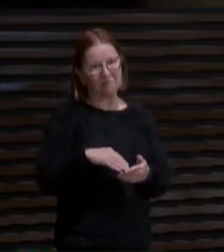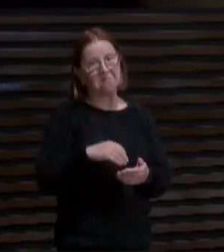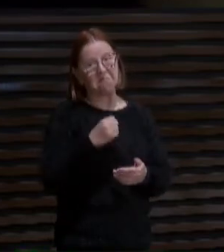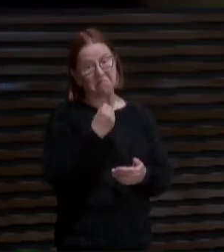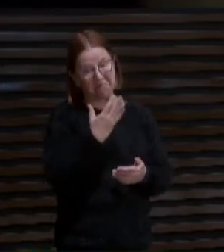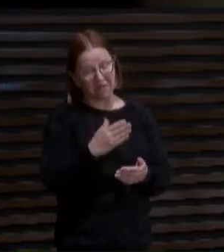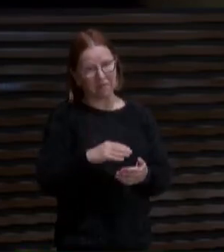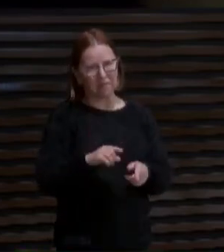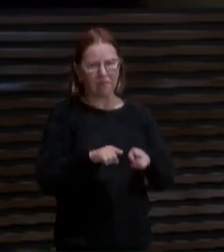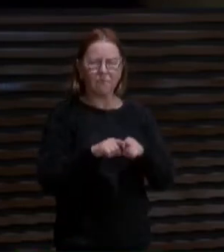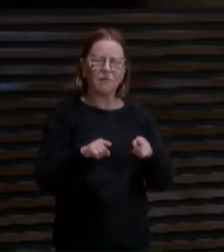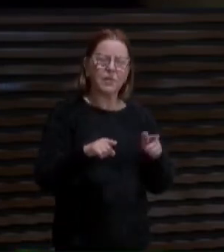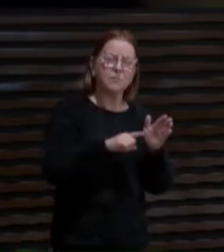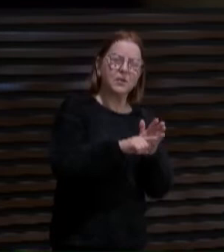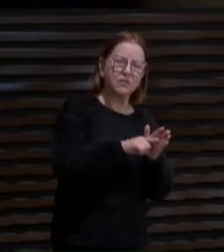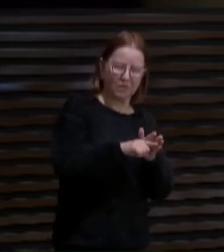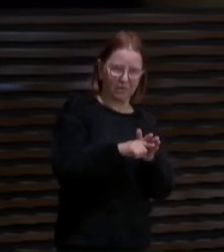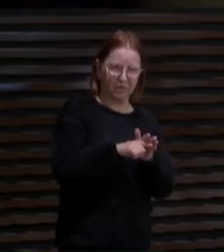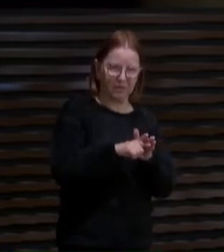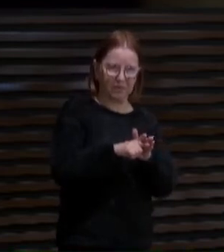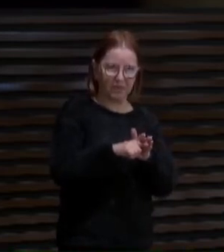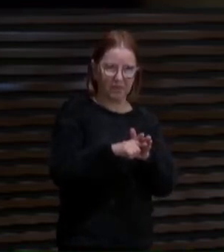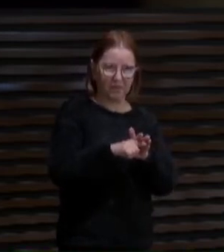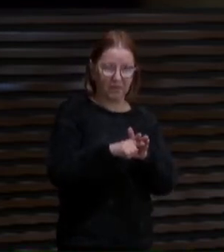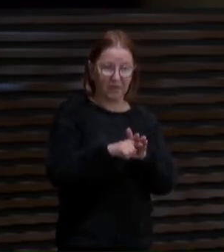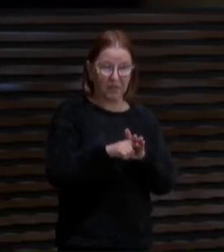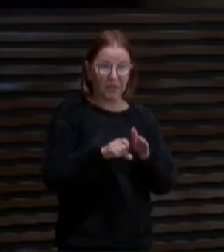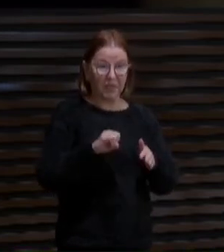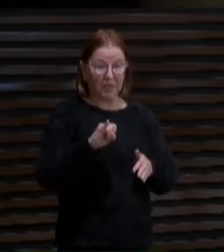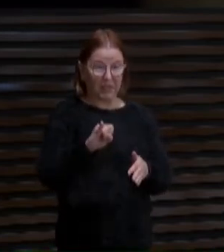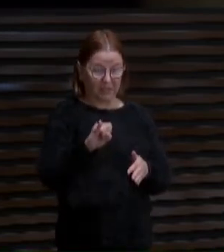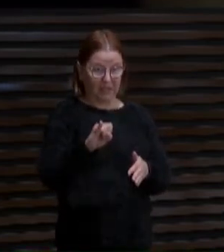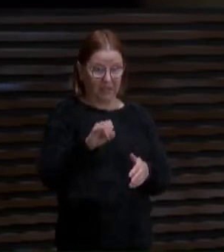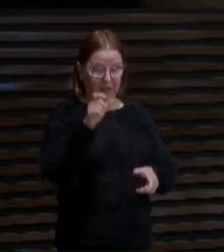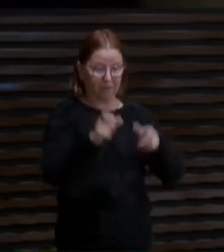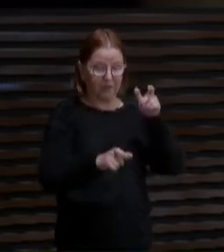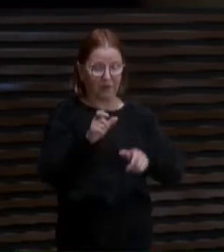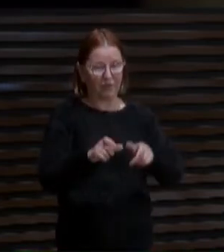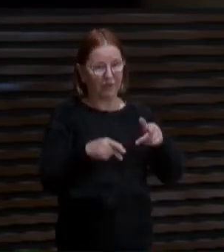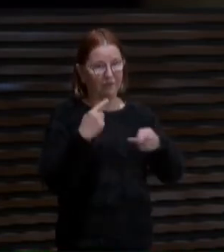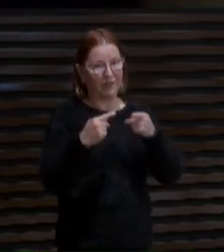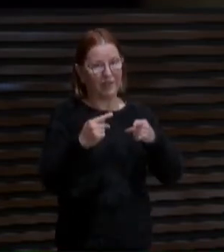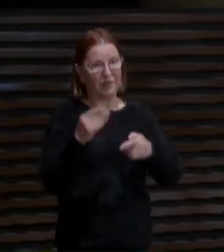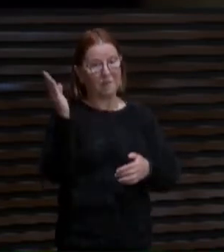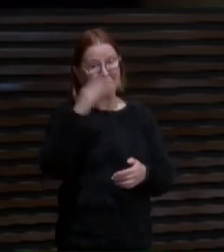reagindo quando somos vítimas de uma lediscência Davi